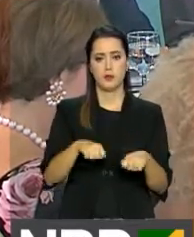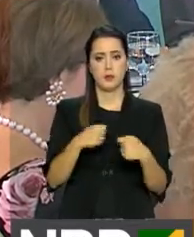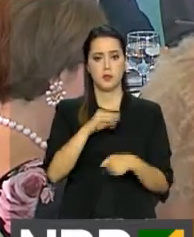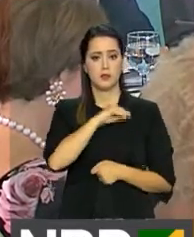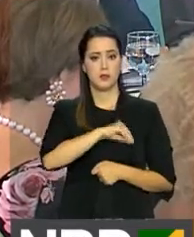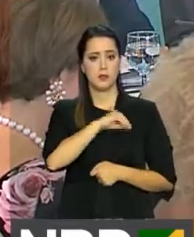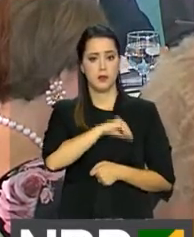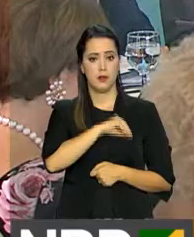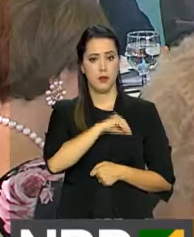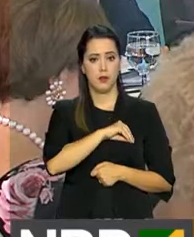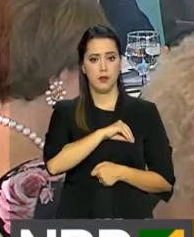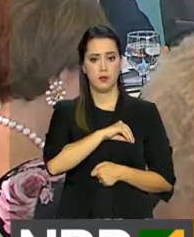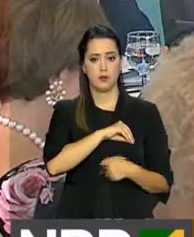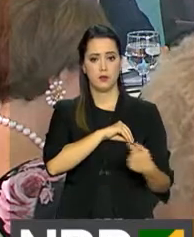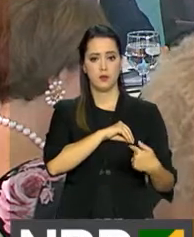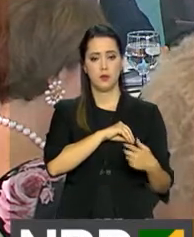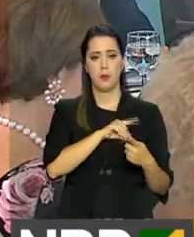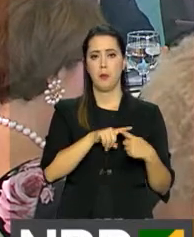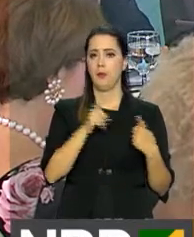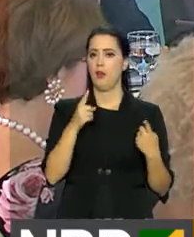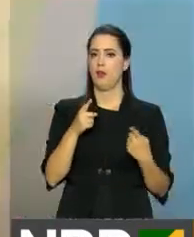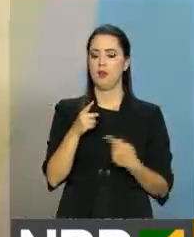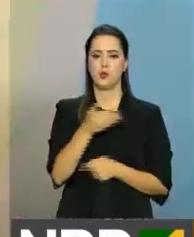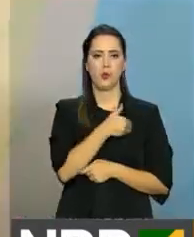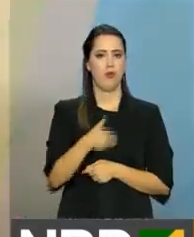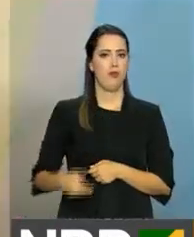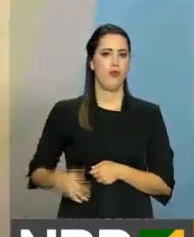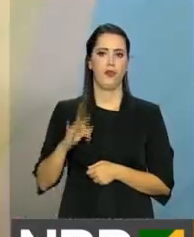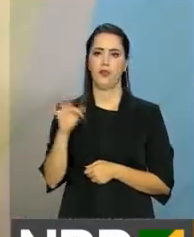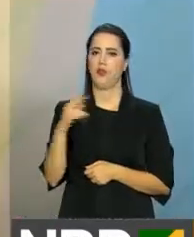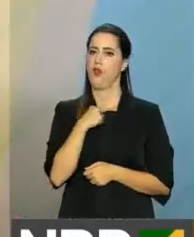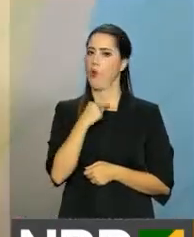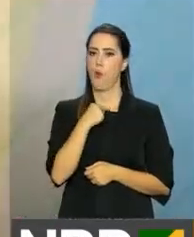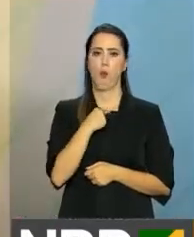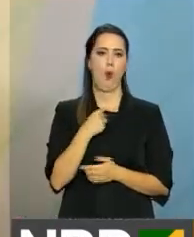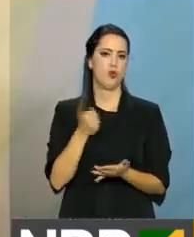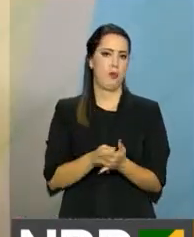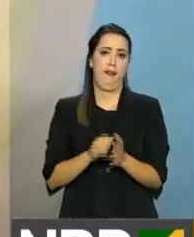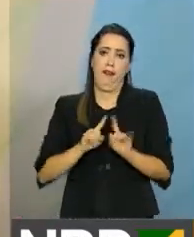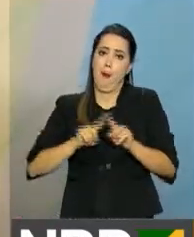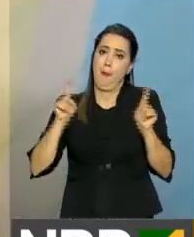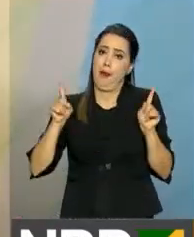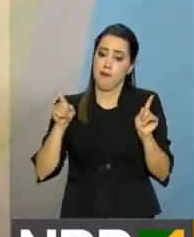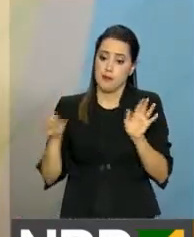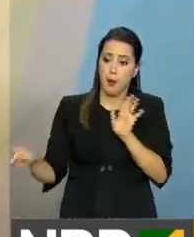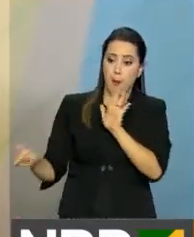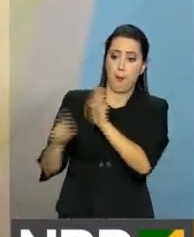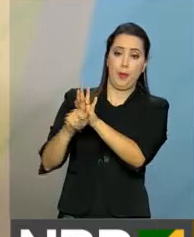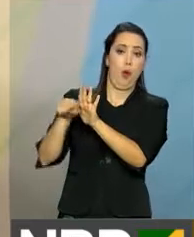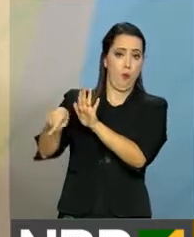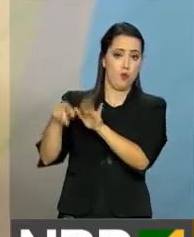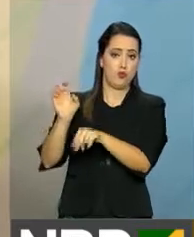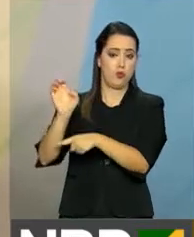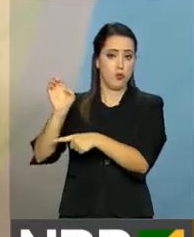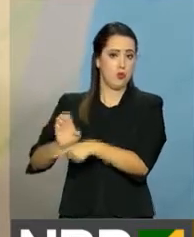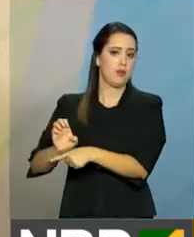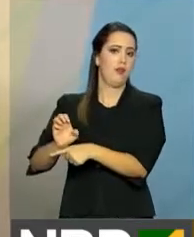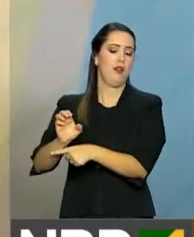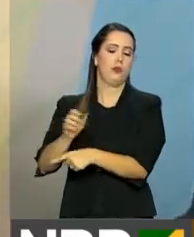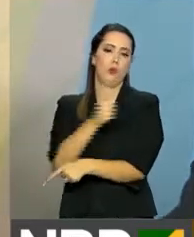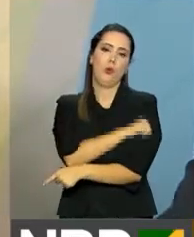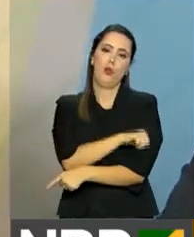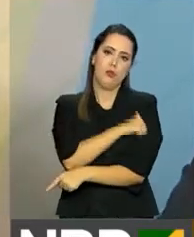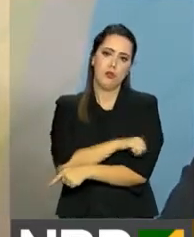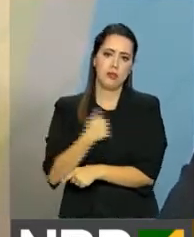coisa que a união não pode pagar mas para isto a verbas estadual - se eu